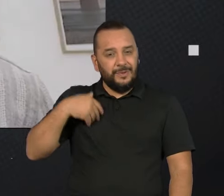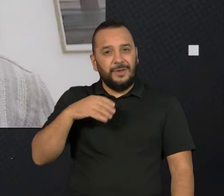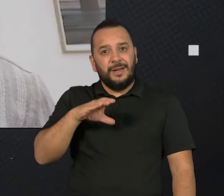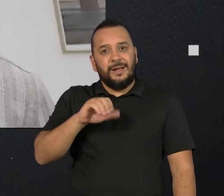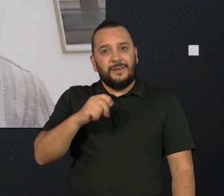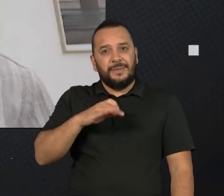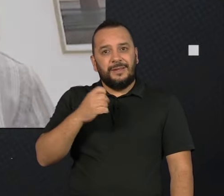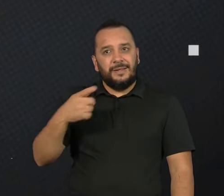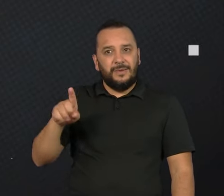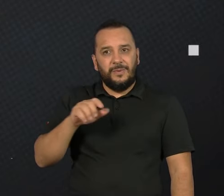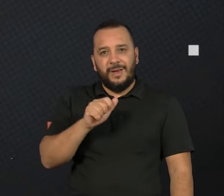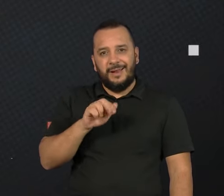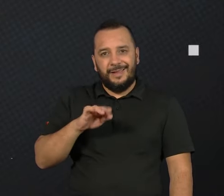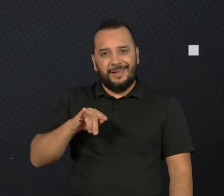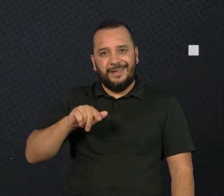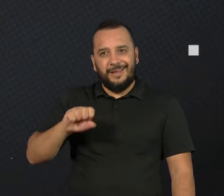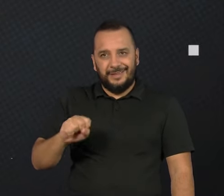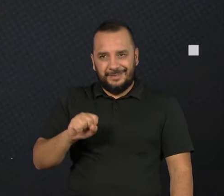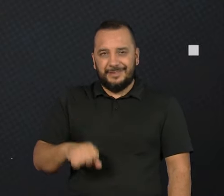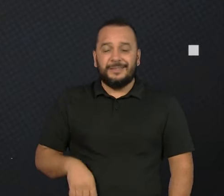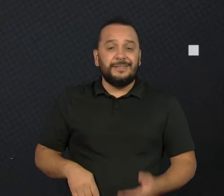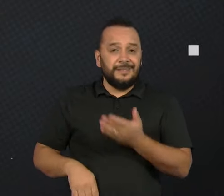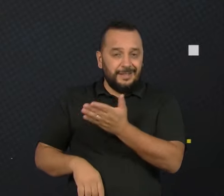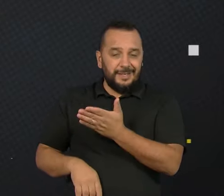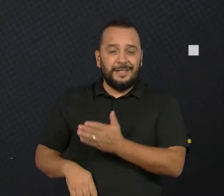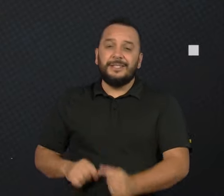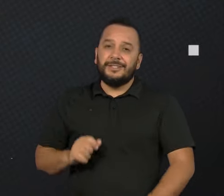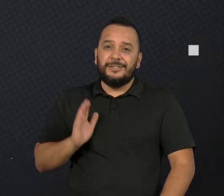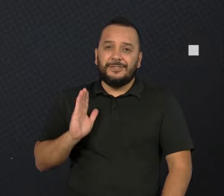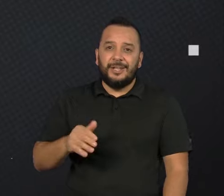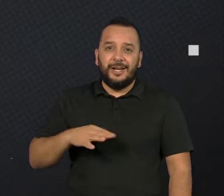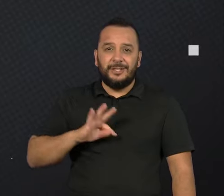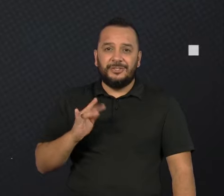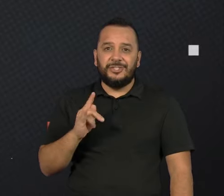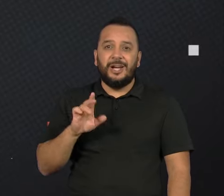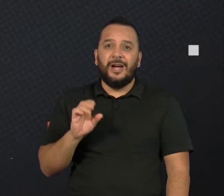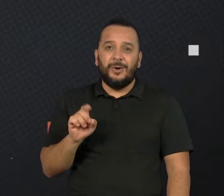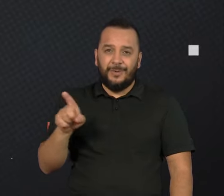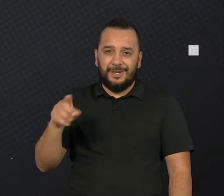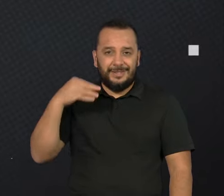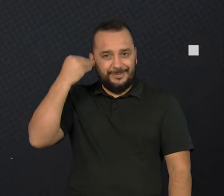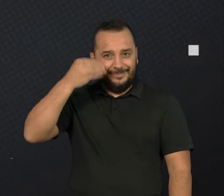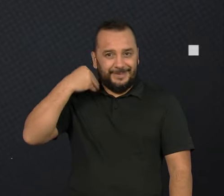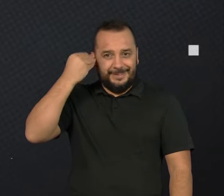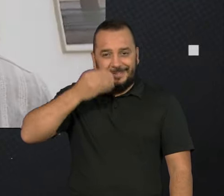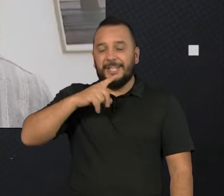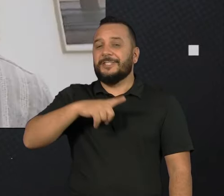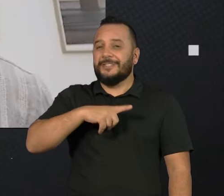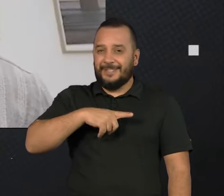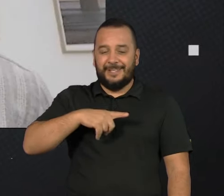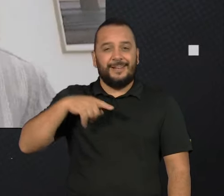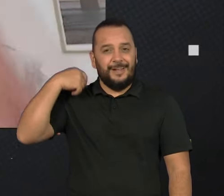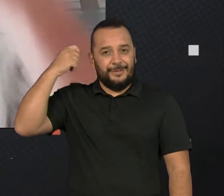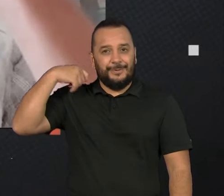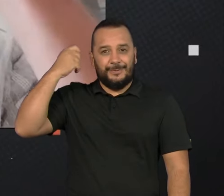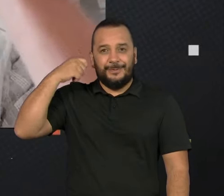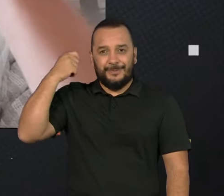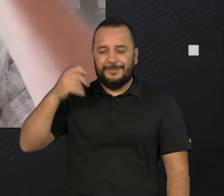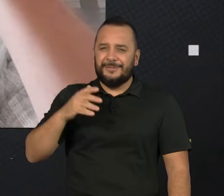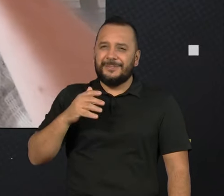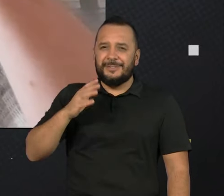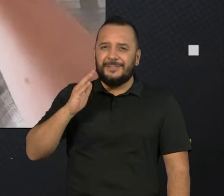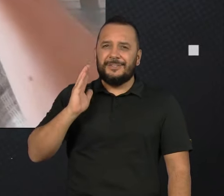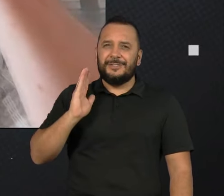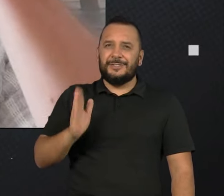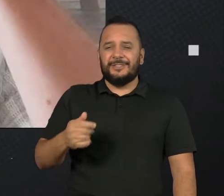Carlos Wilson. E o Tiago já era um ator relativamente experiente. Tinha morado, se eu não me engano,